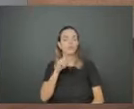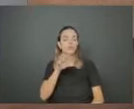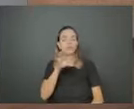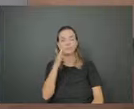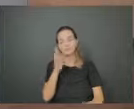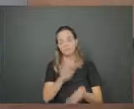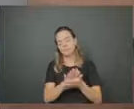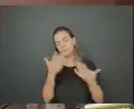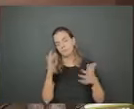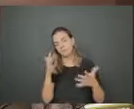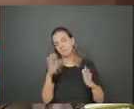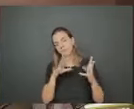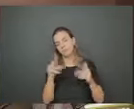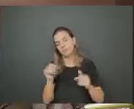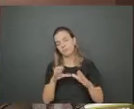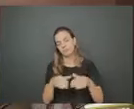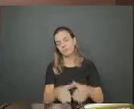toda a corporação.